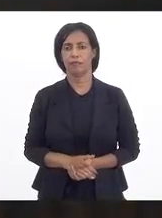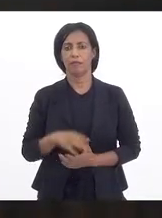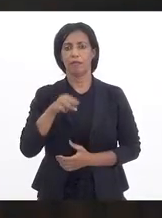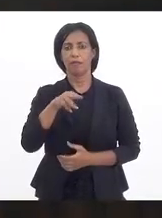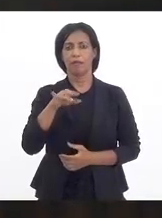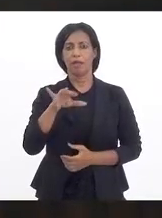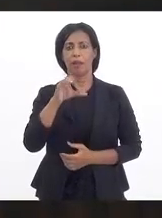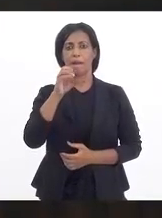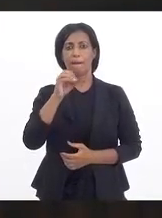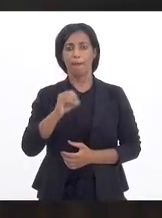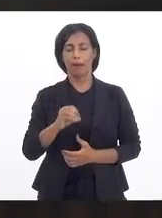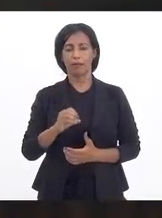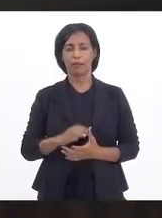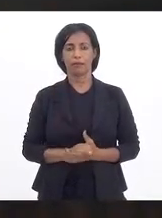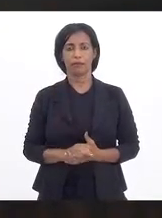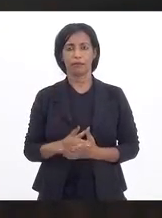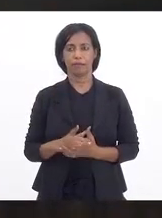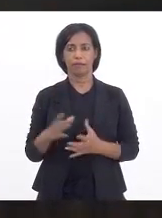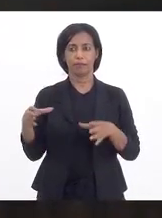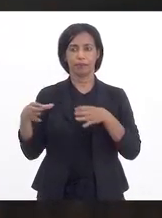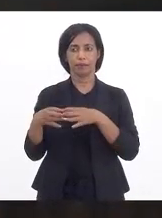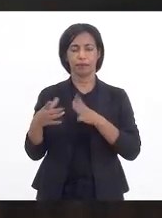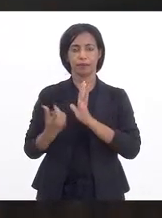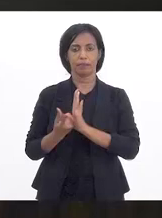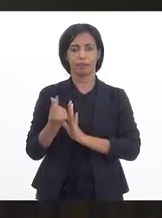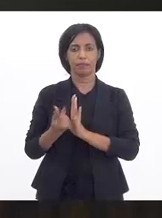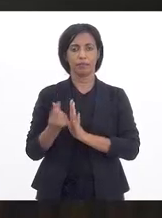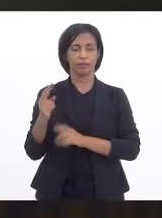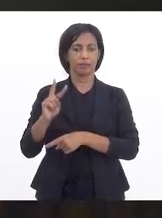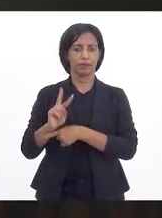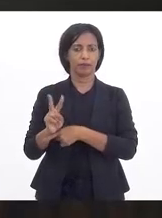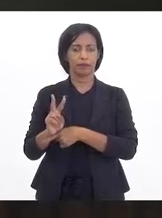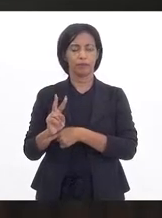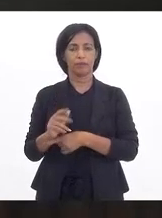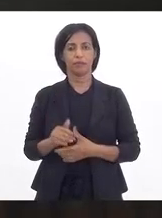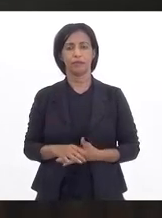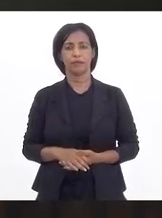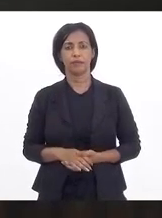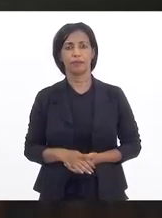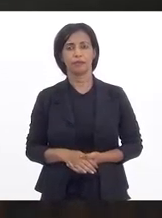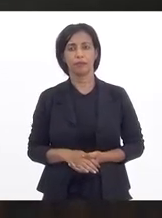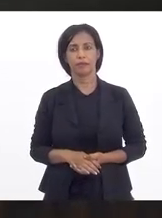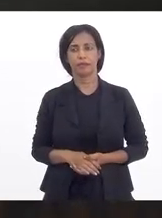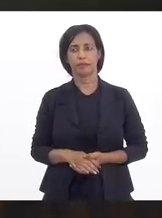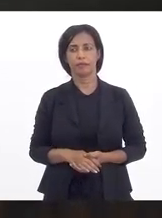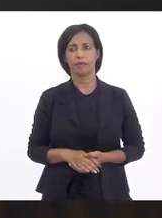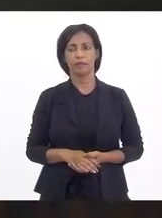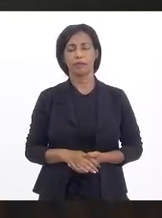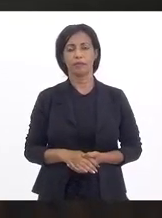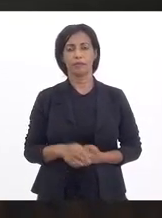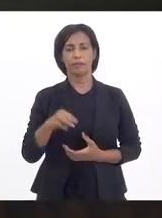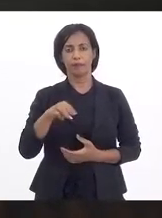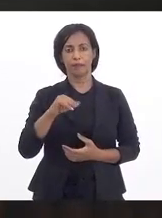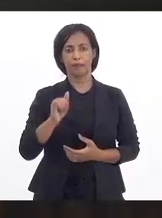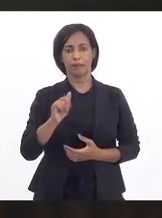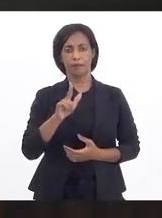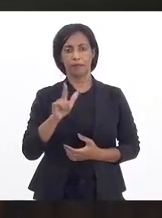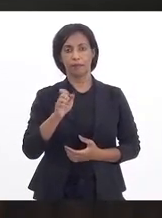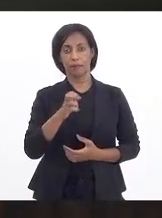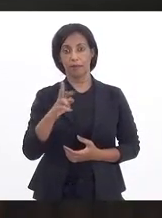macho caramelo é uma comissão de orçamento Finanças fiscalização financeira e controle Deputado Marcus